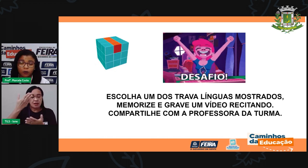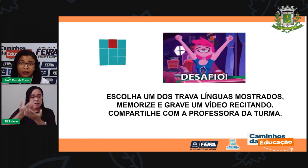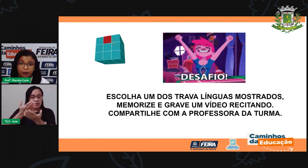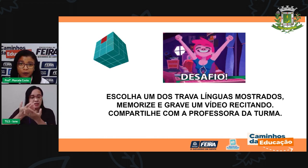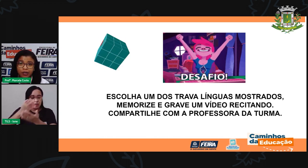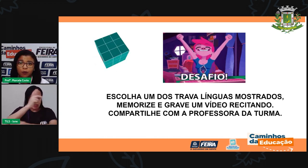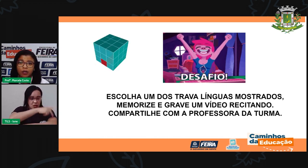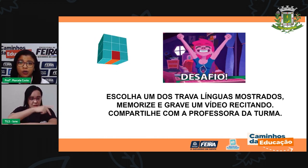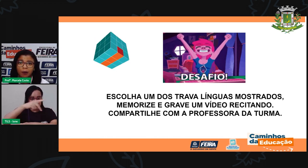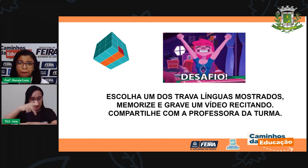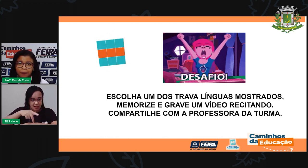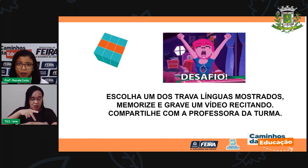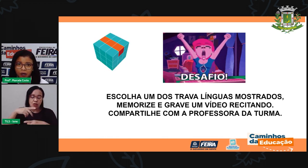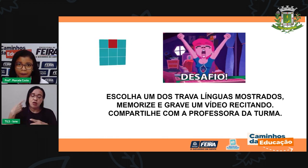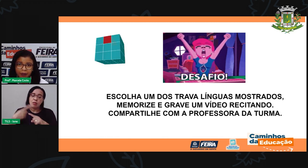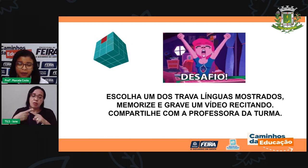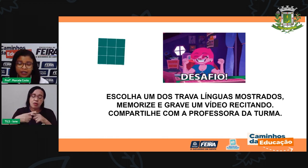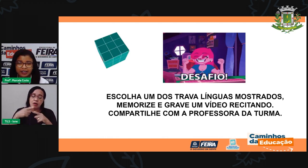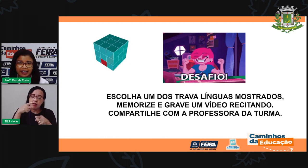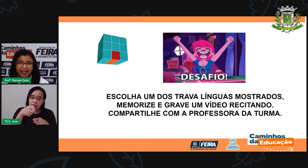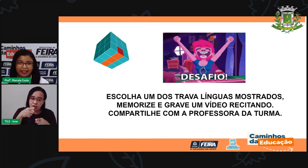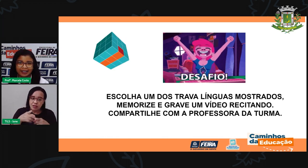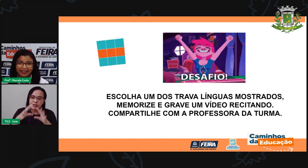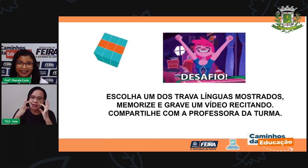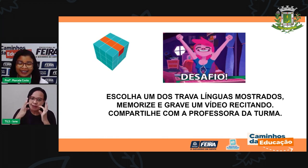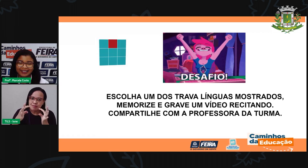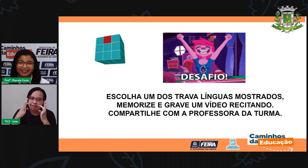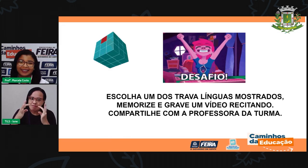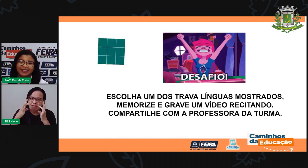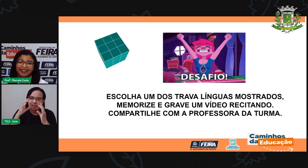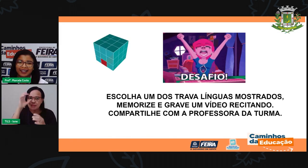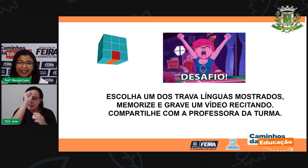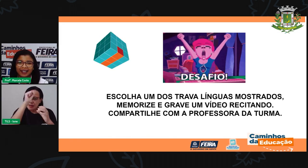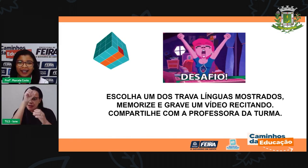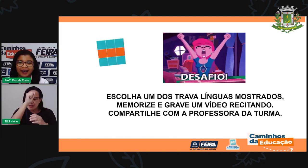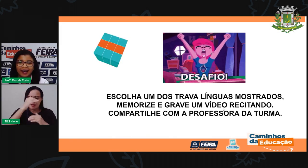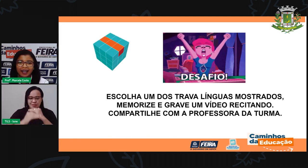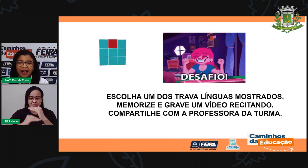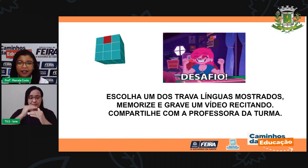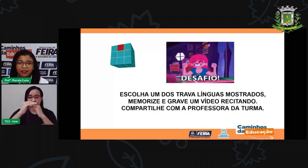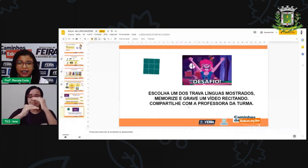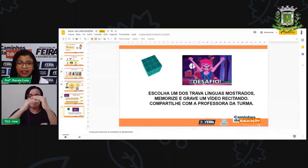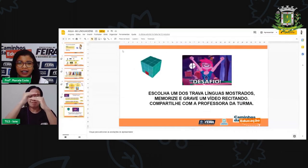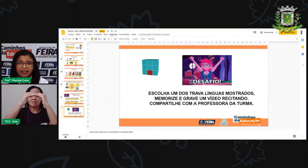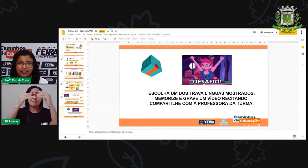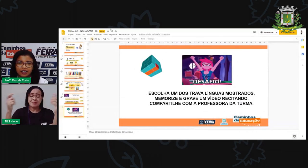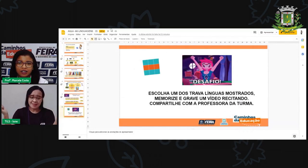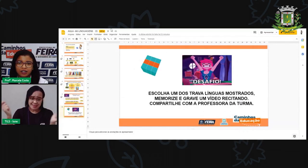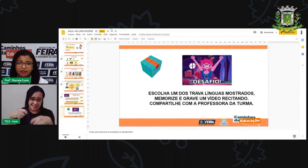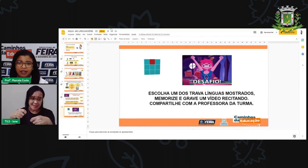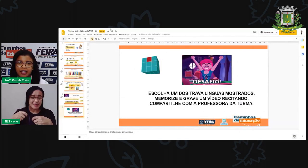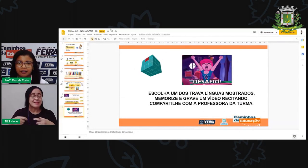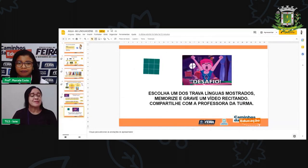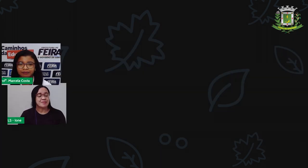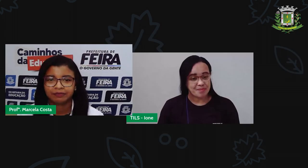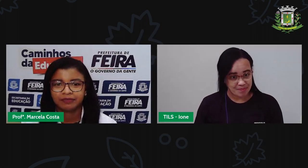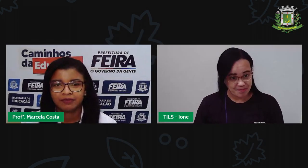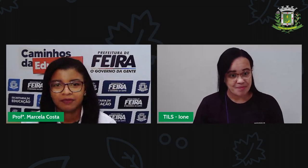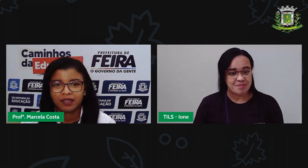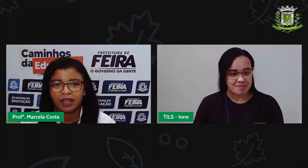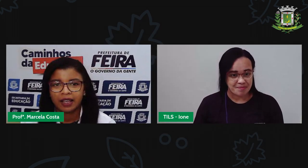você Está contribuindo com a sua própria aprendizagem e agora criança a gente